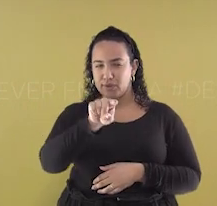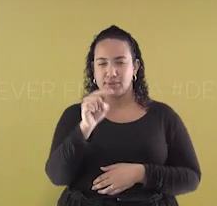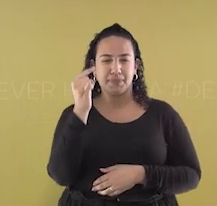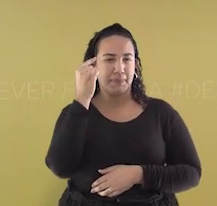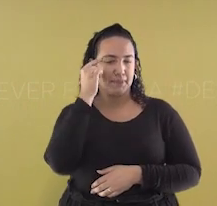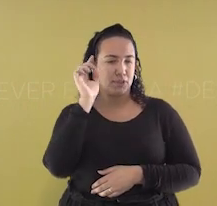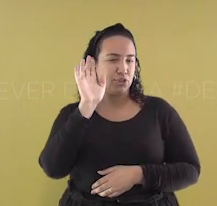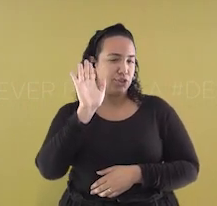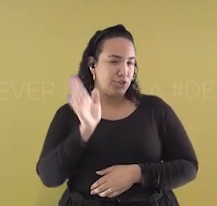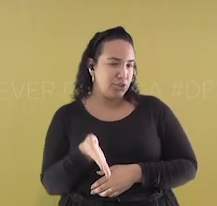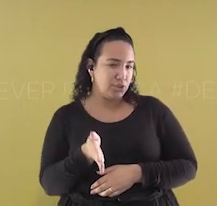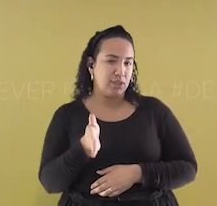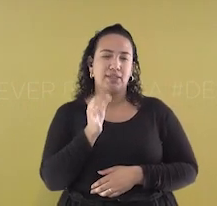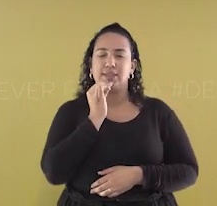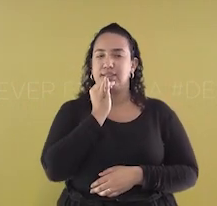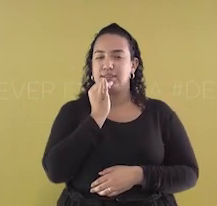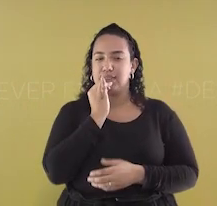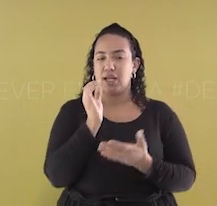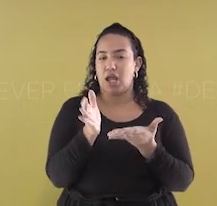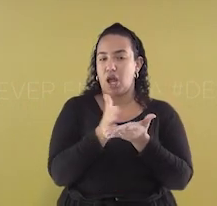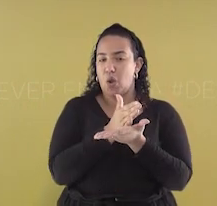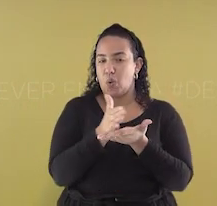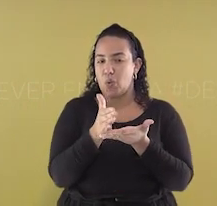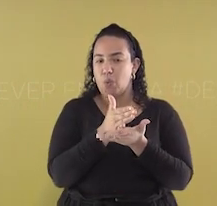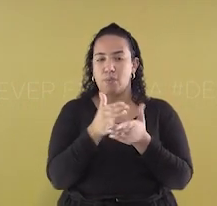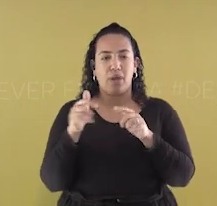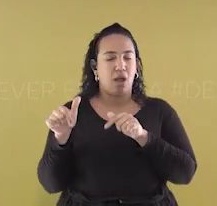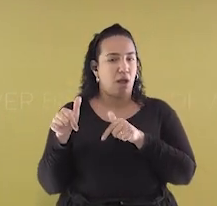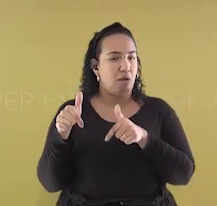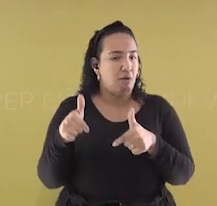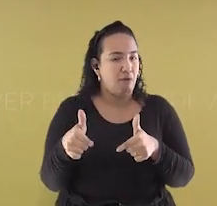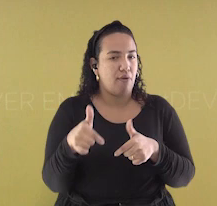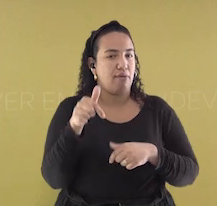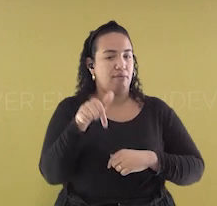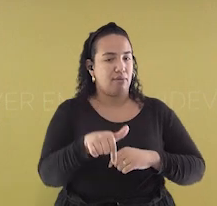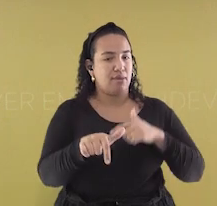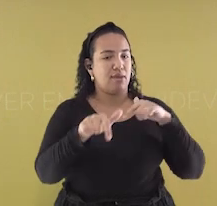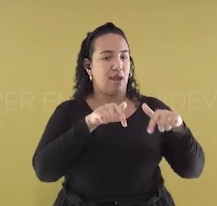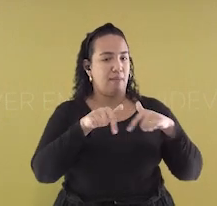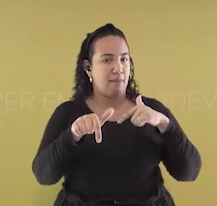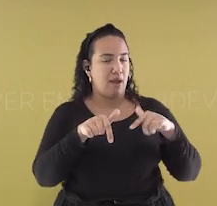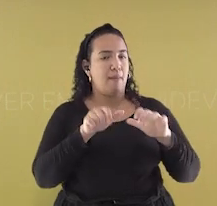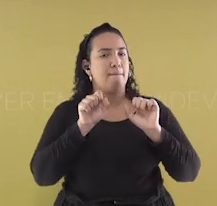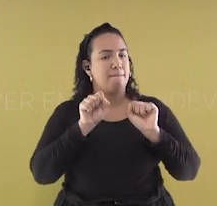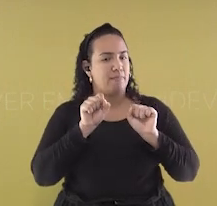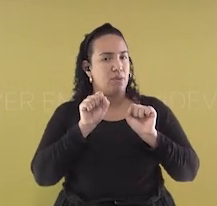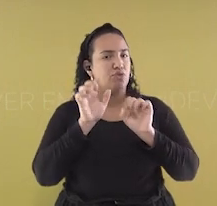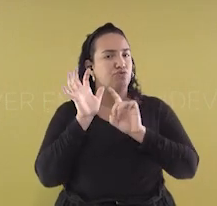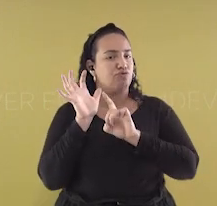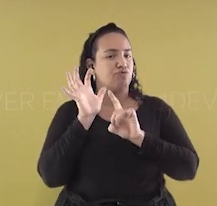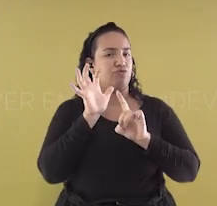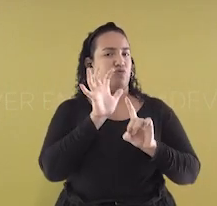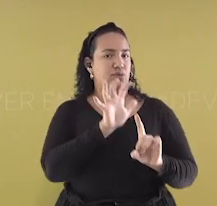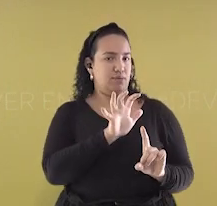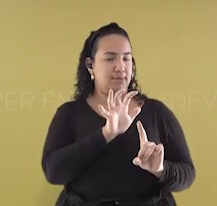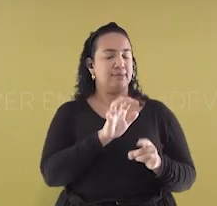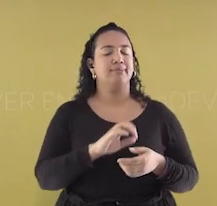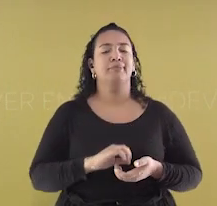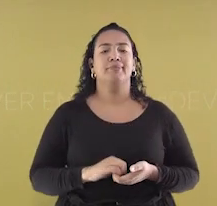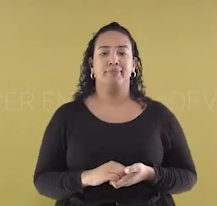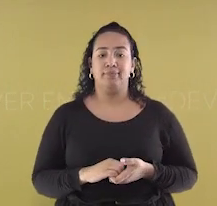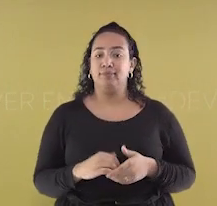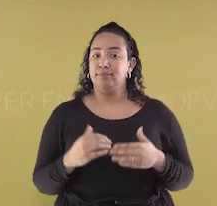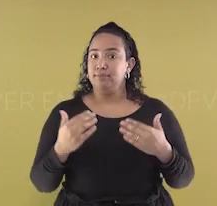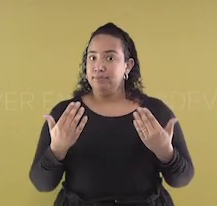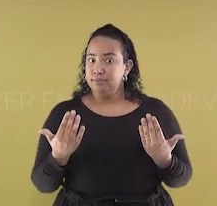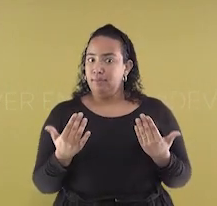você já parou para pensar que algumas dessas atividades, desses serviços, podem causar impactos,